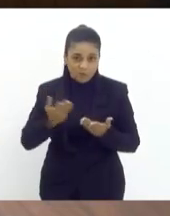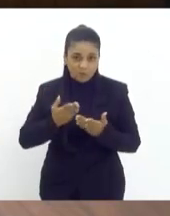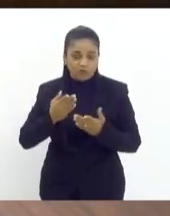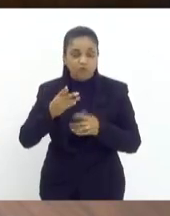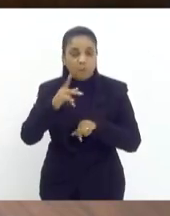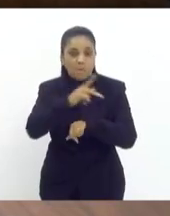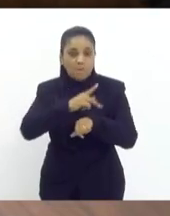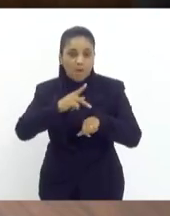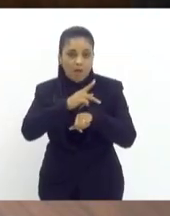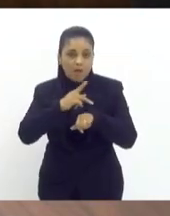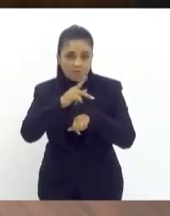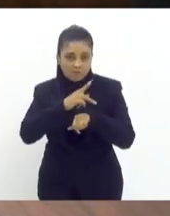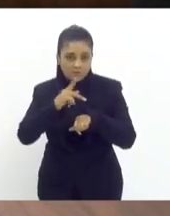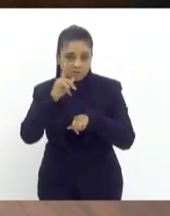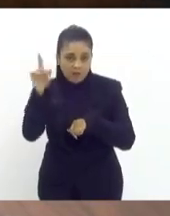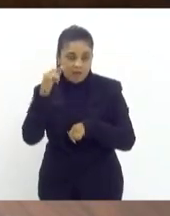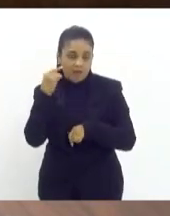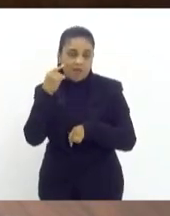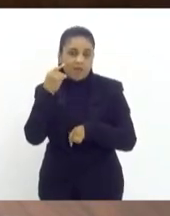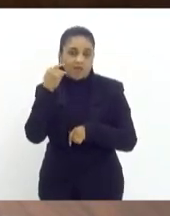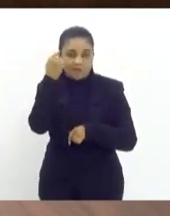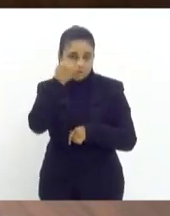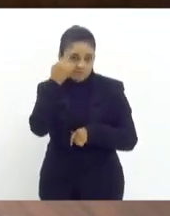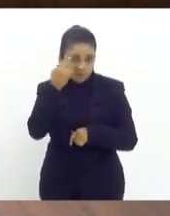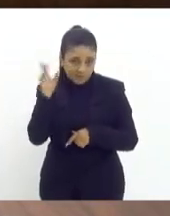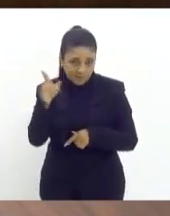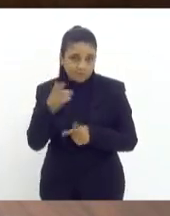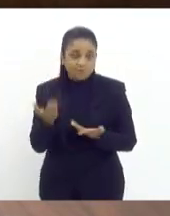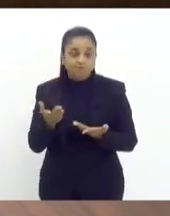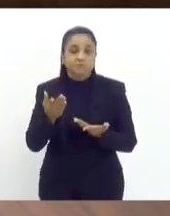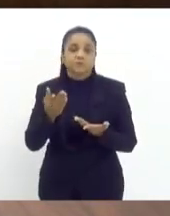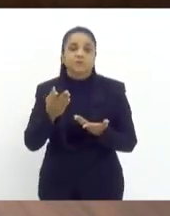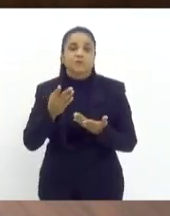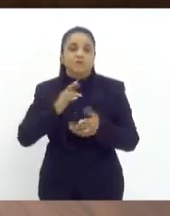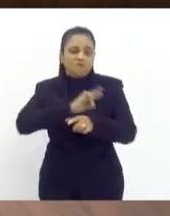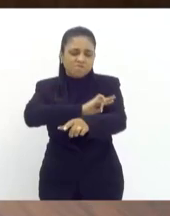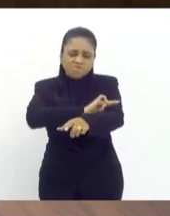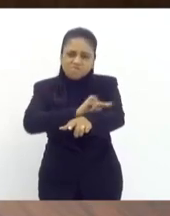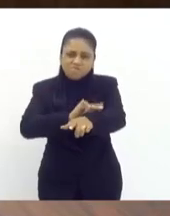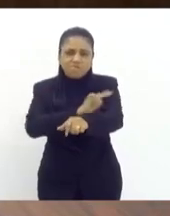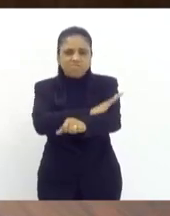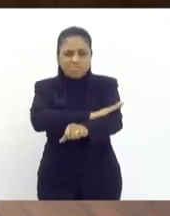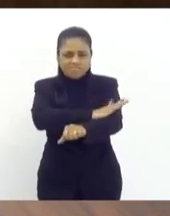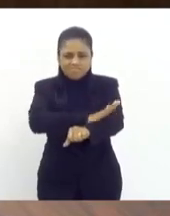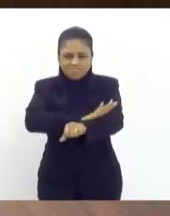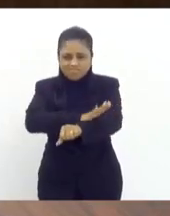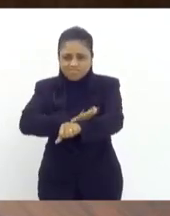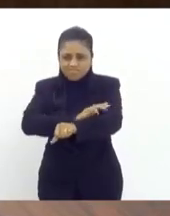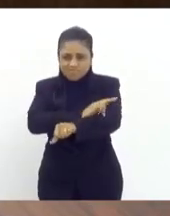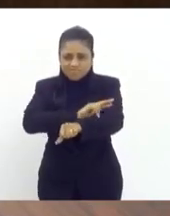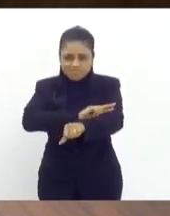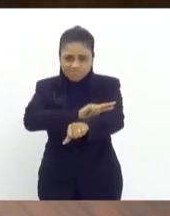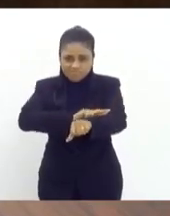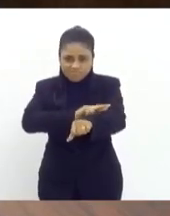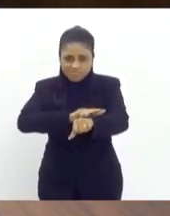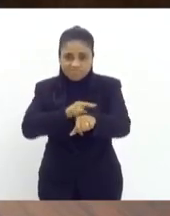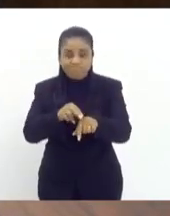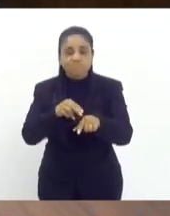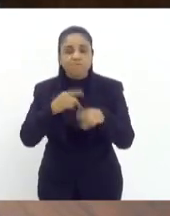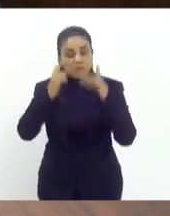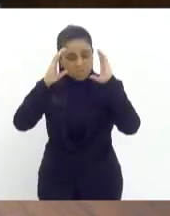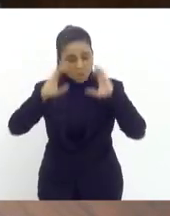manifestações racistas na Espanha e se importou de uma maneira